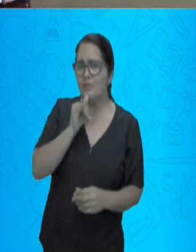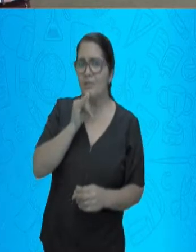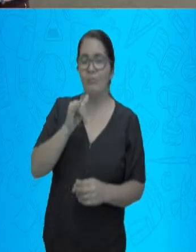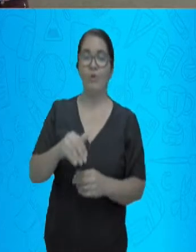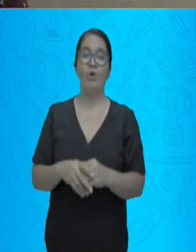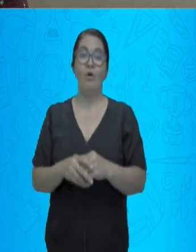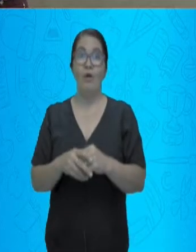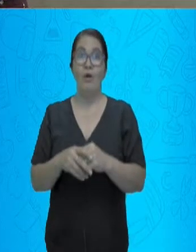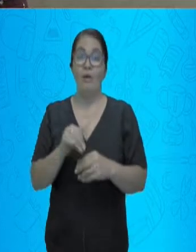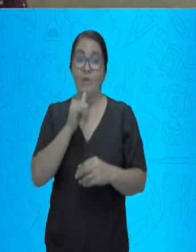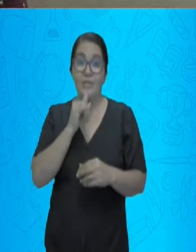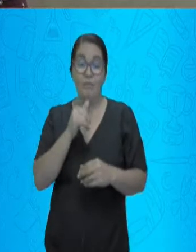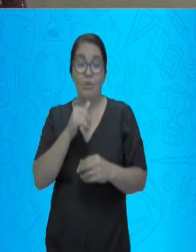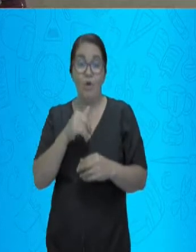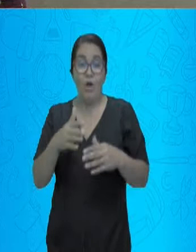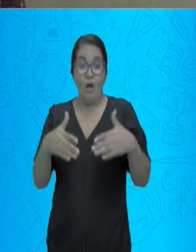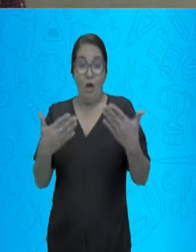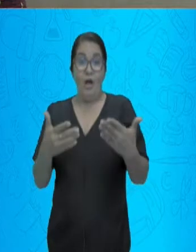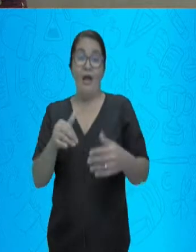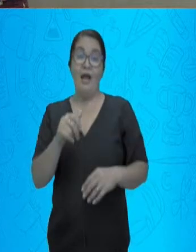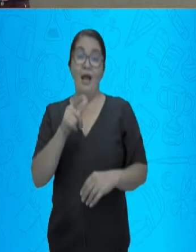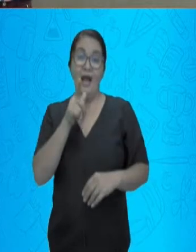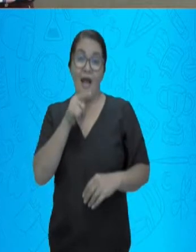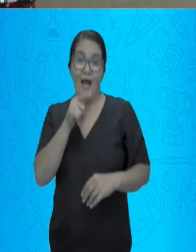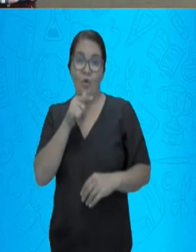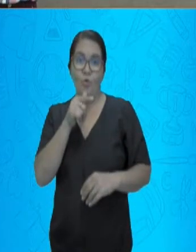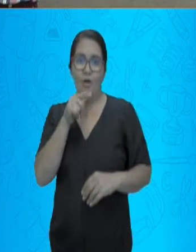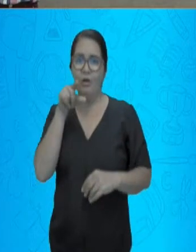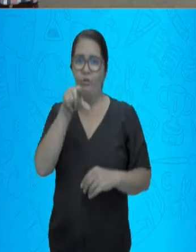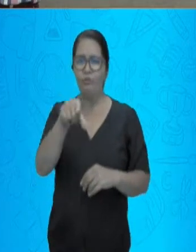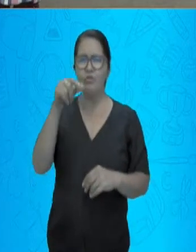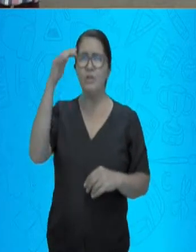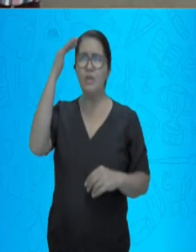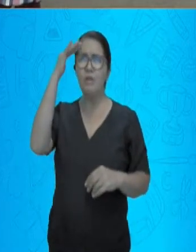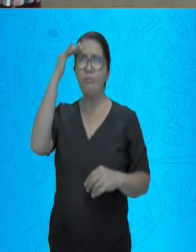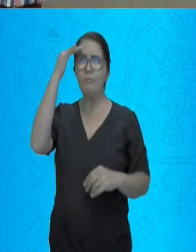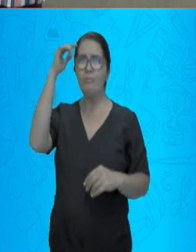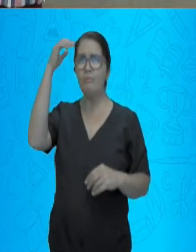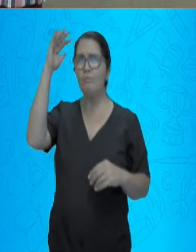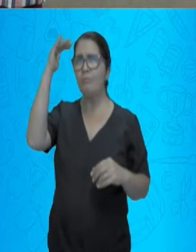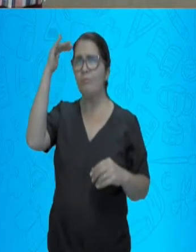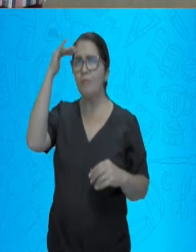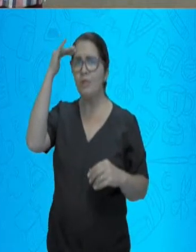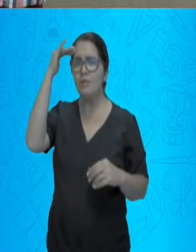água, vem à sua mente uma determinada